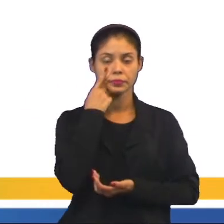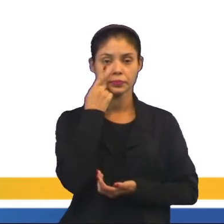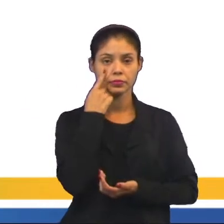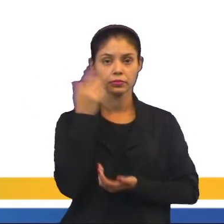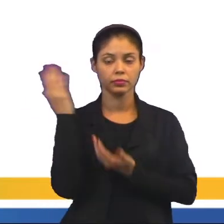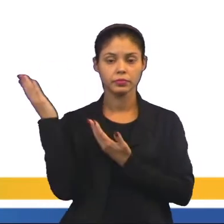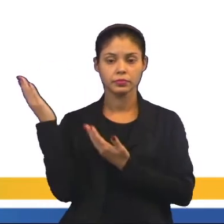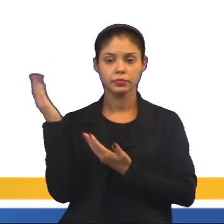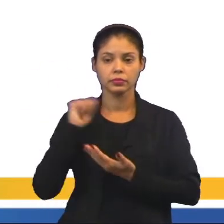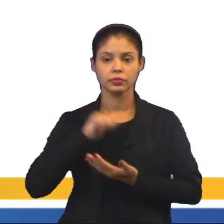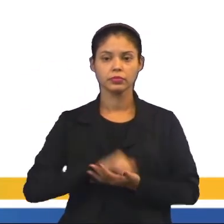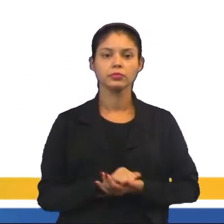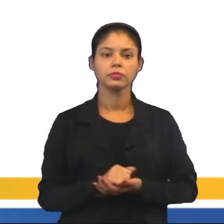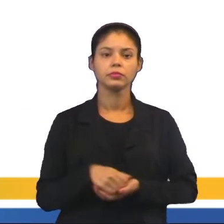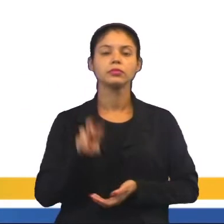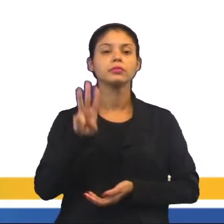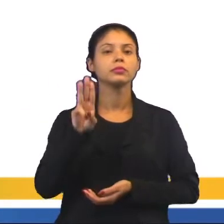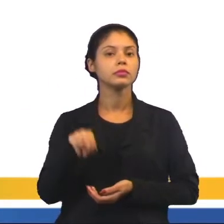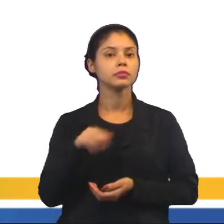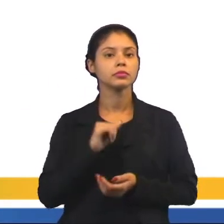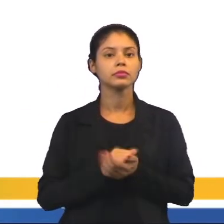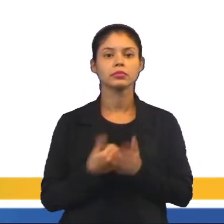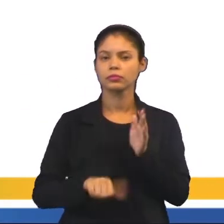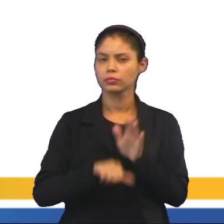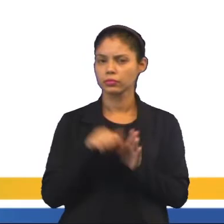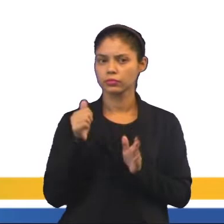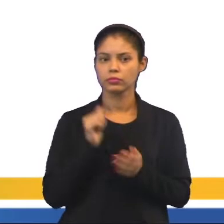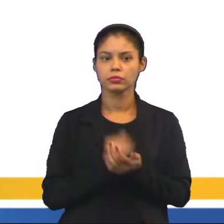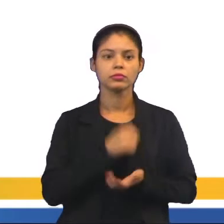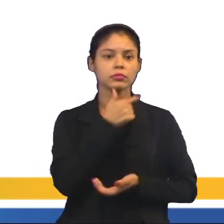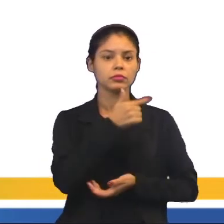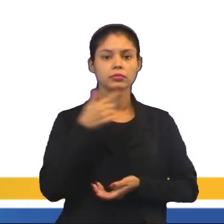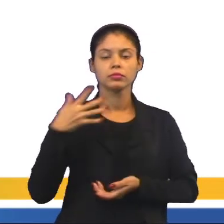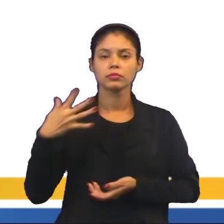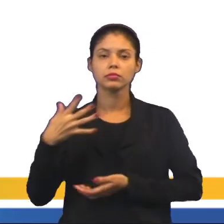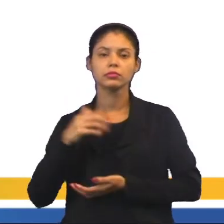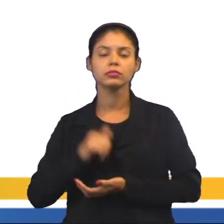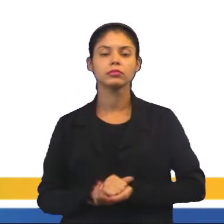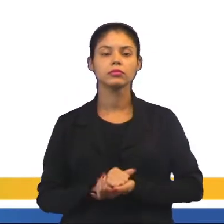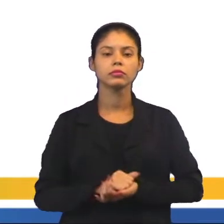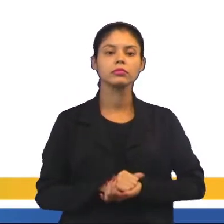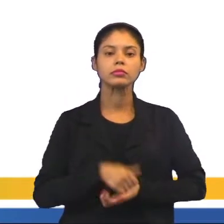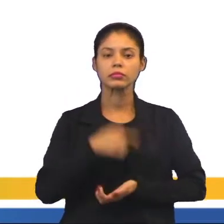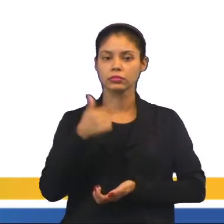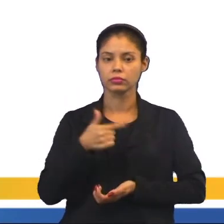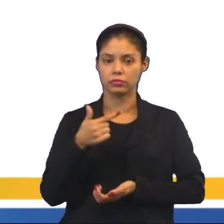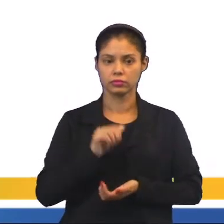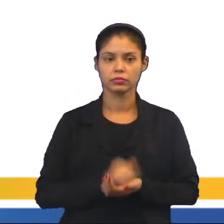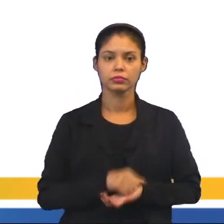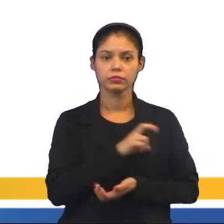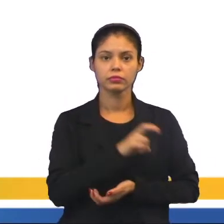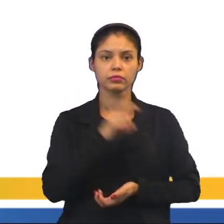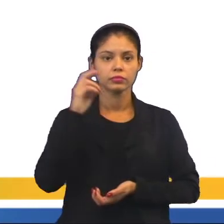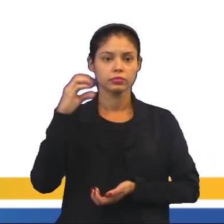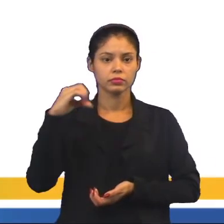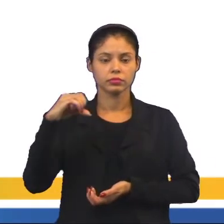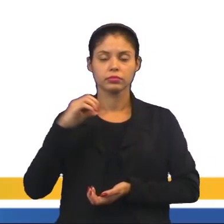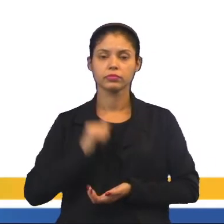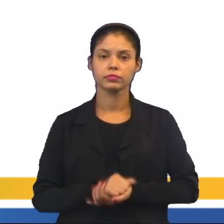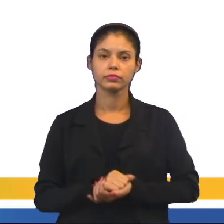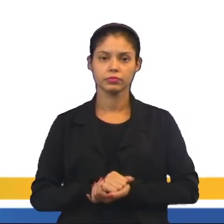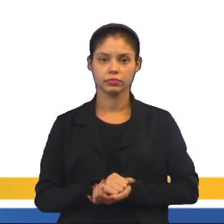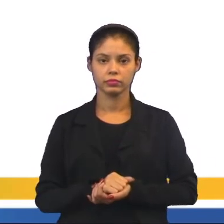Observe aí. Quem é a primeira linha lá? 2 e 4, não é isso? A nossa segunda linha é 5 e